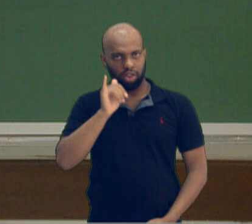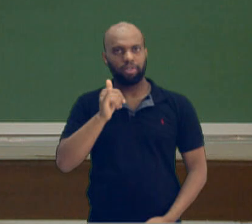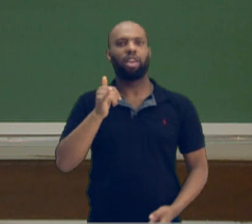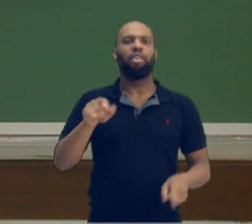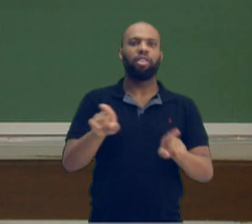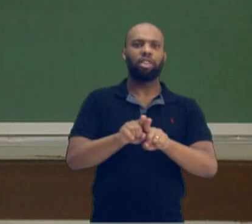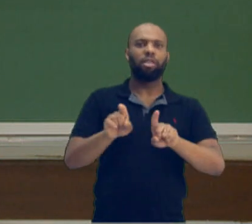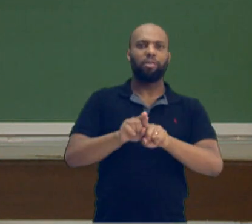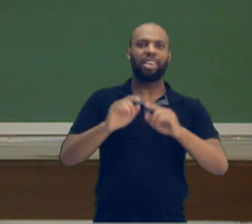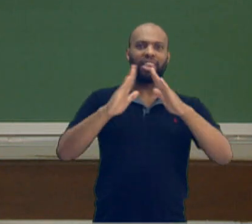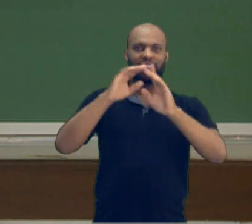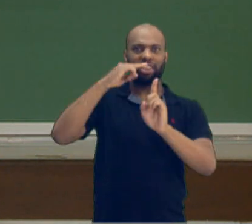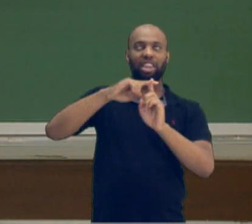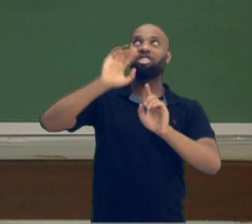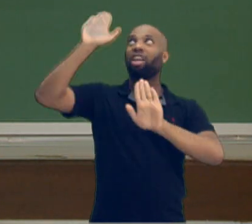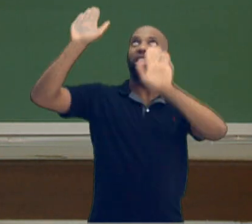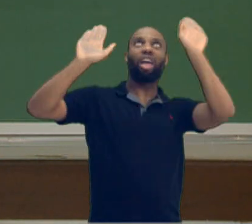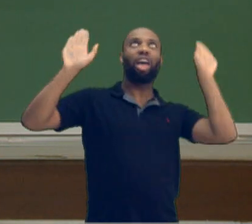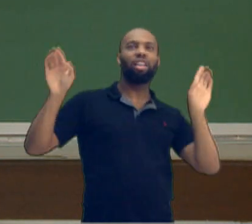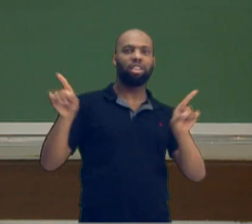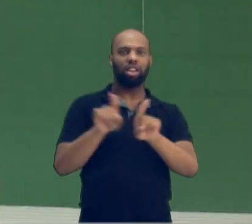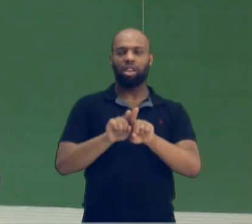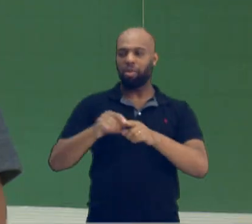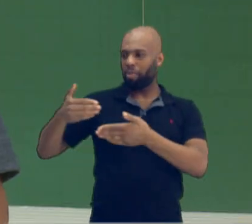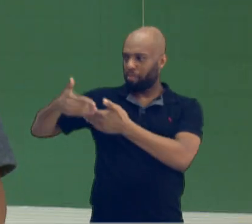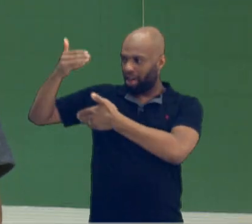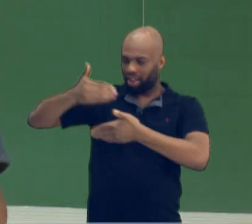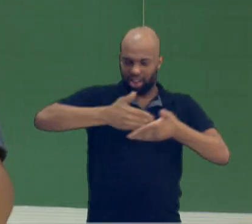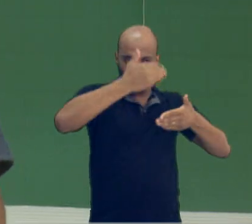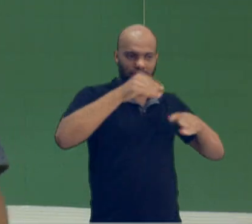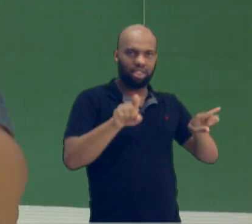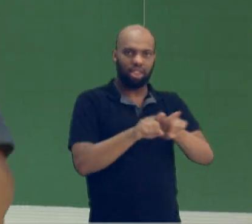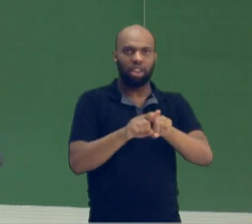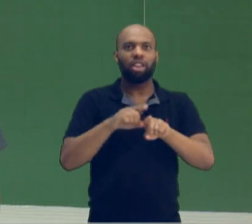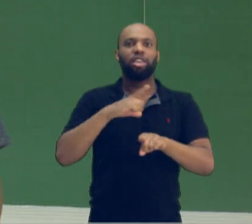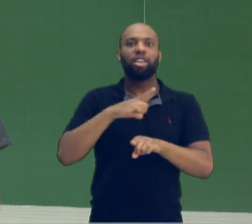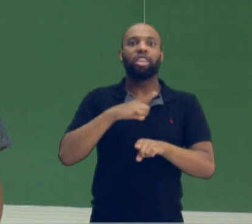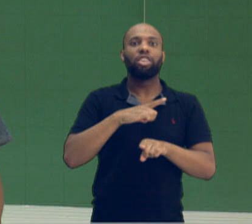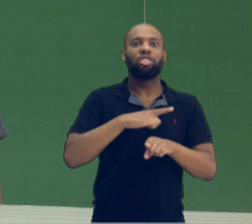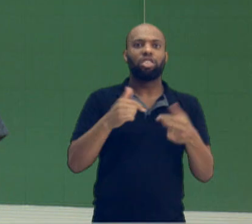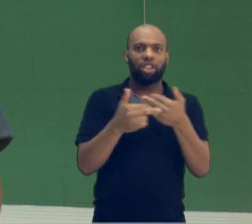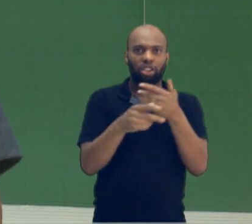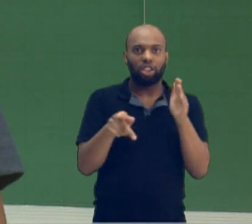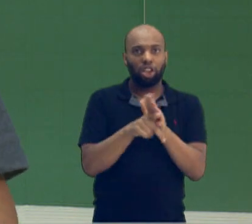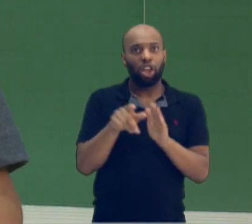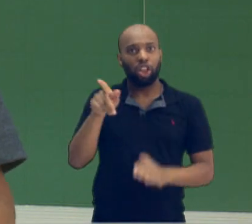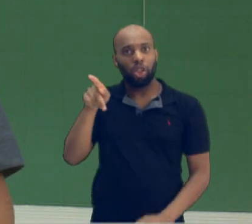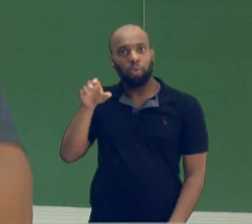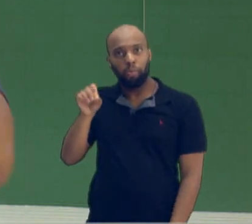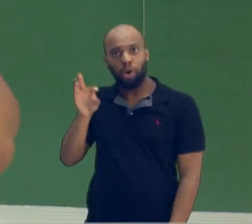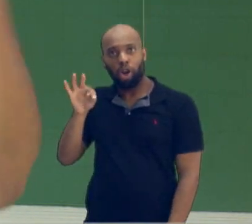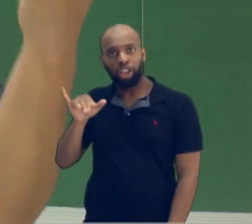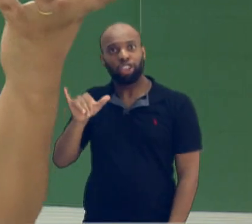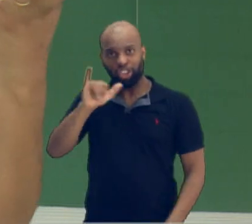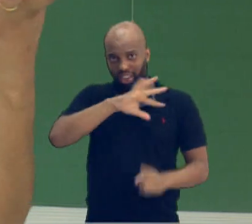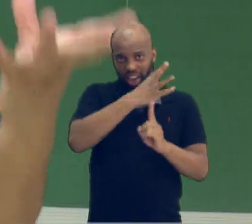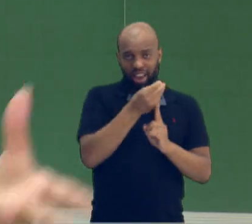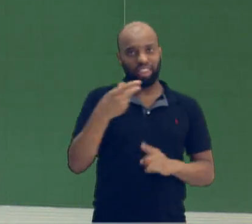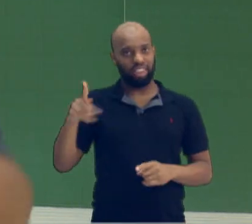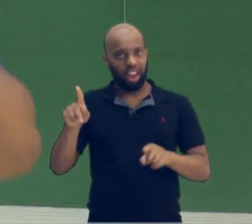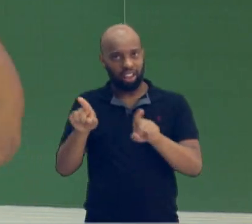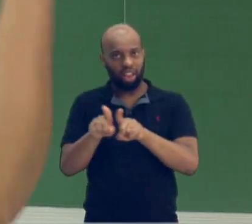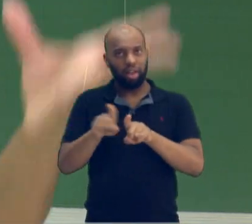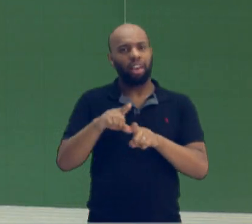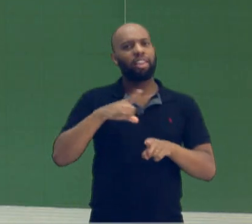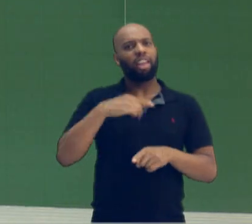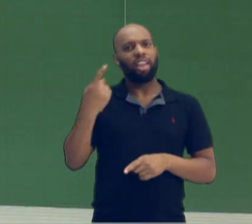nos tetos das igrejas, nas paredes, né? A gente viu também obras do Poti Lazarotto, né? Então, várias